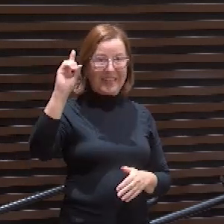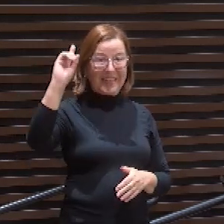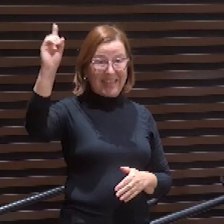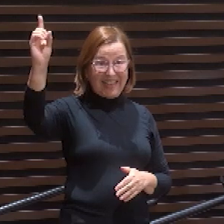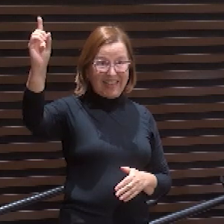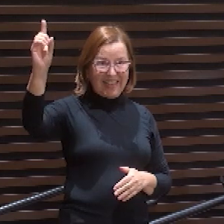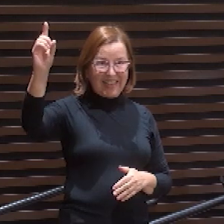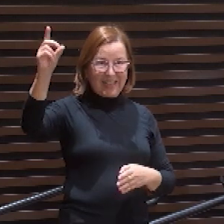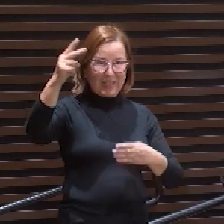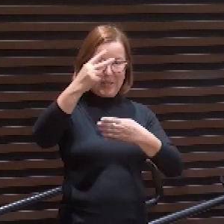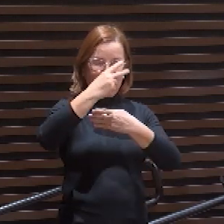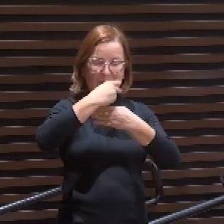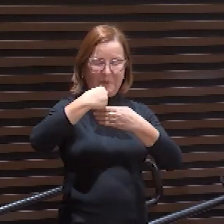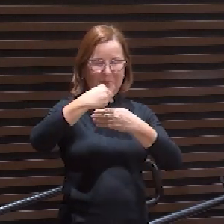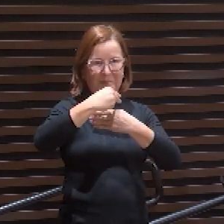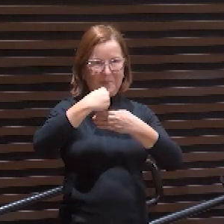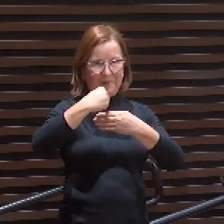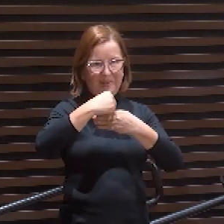direção.